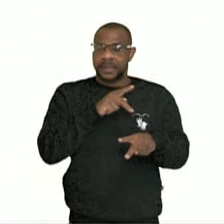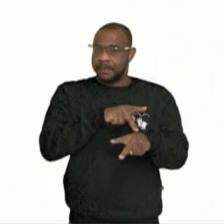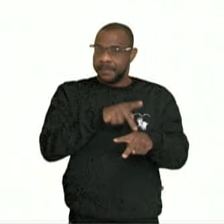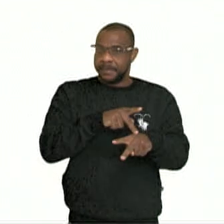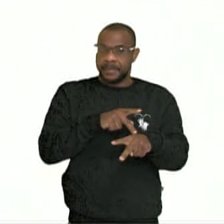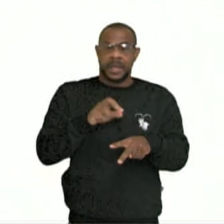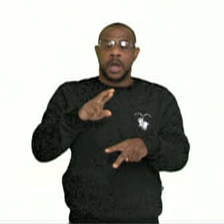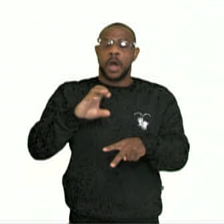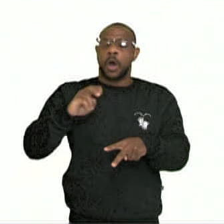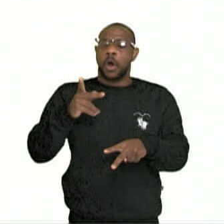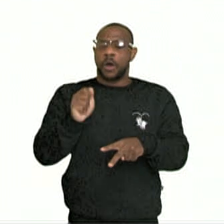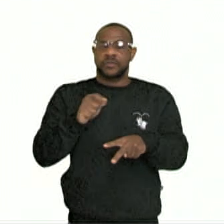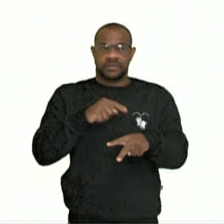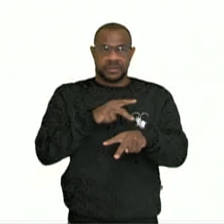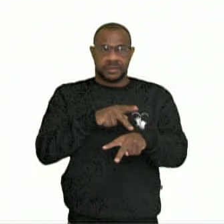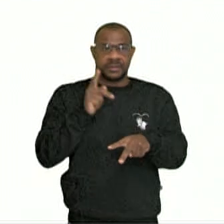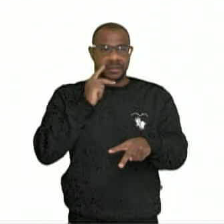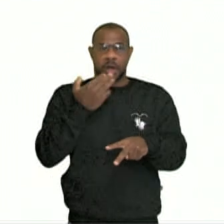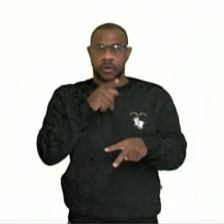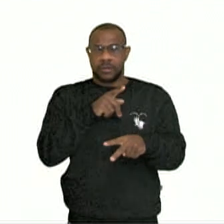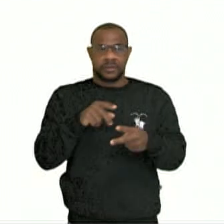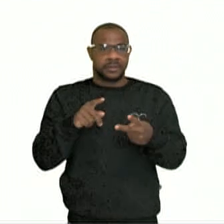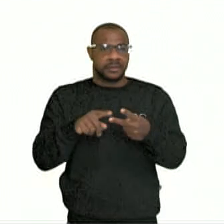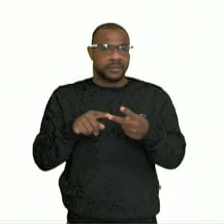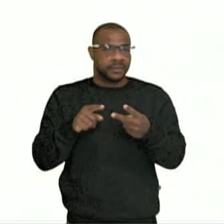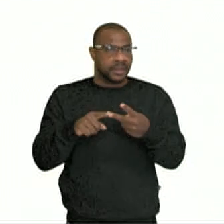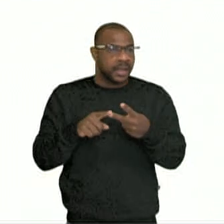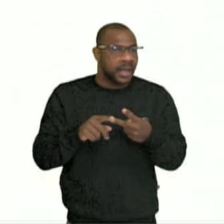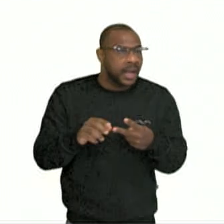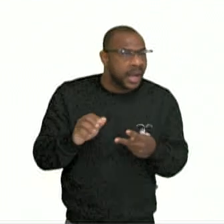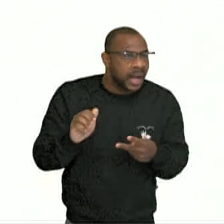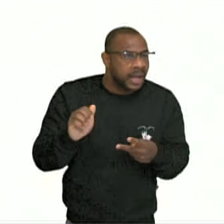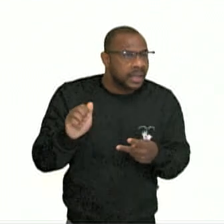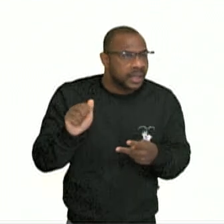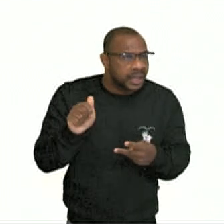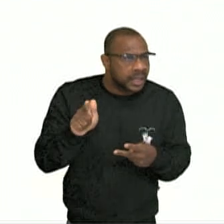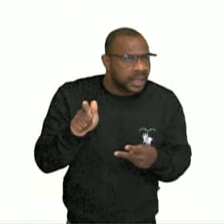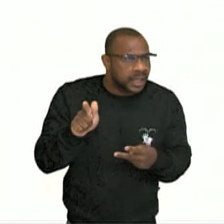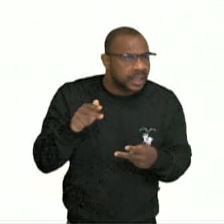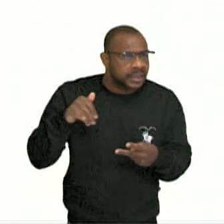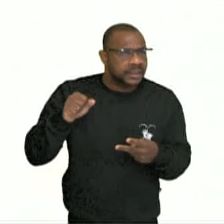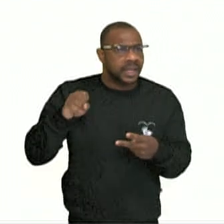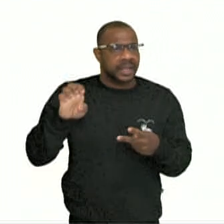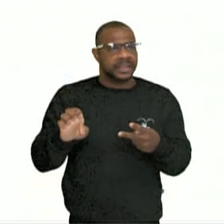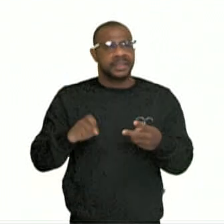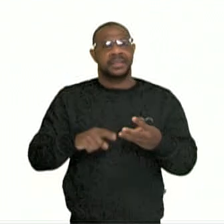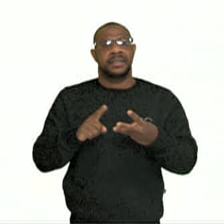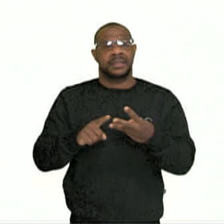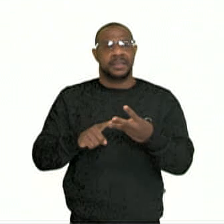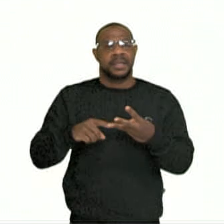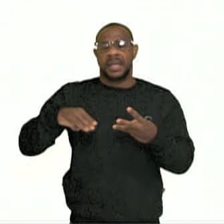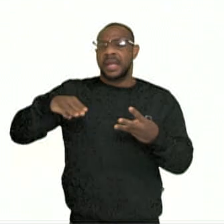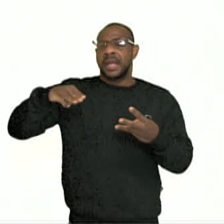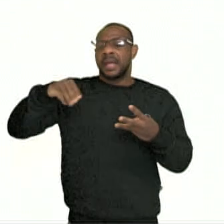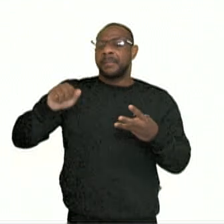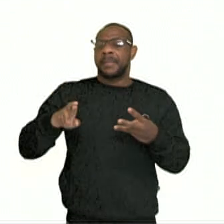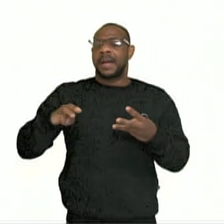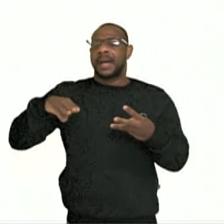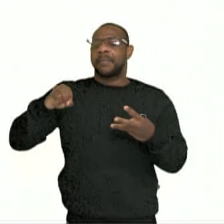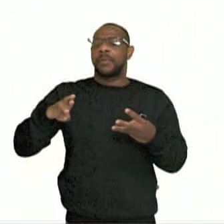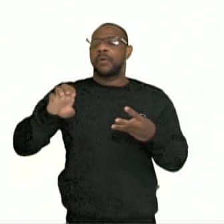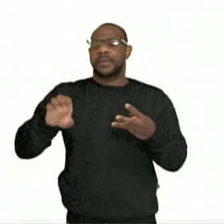olhem a coloração dela, a gneise, repare na sua coloração, o mármore, olha que